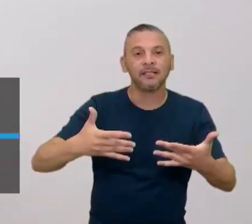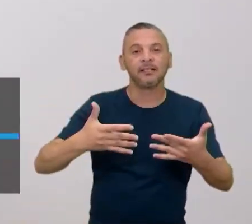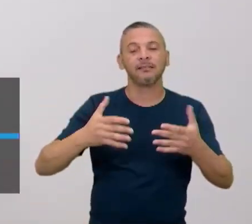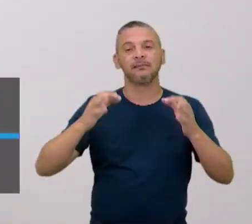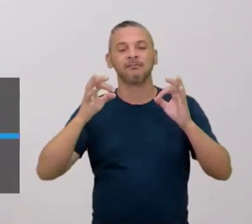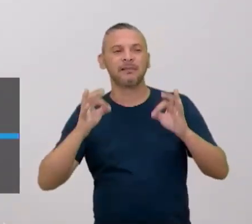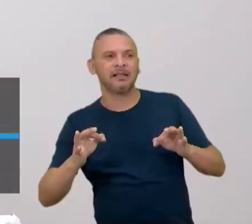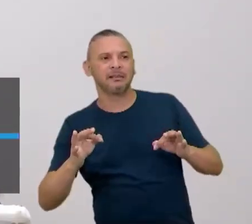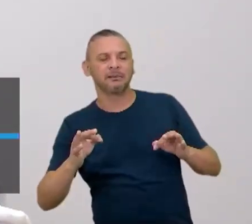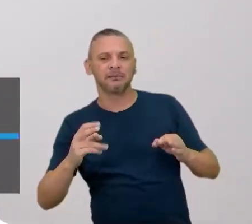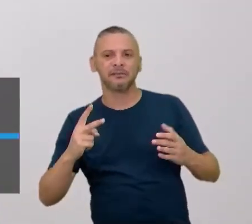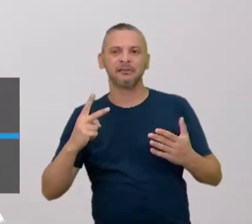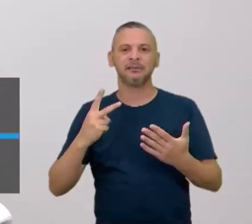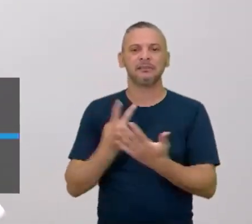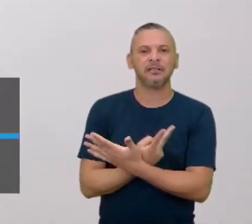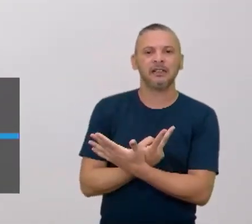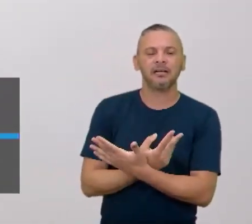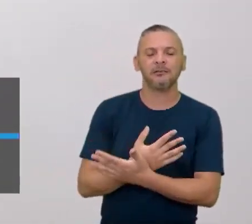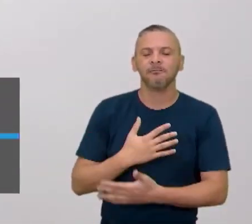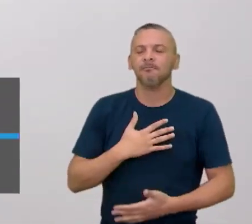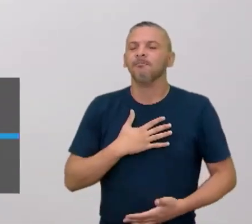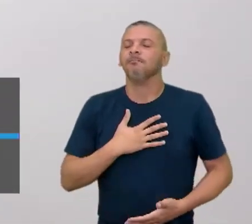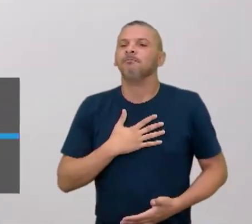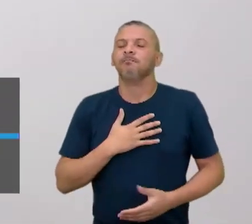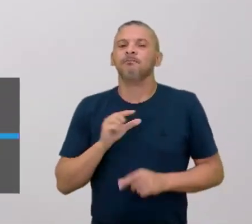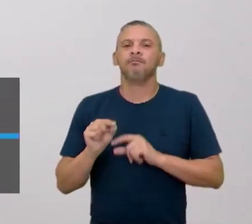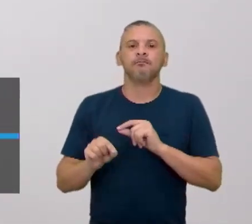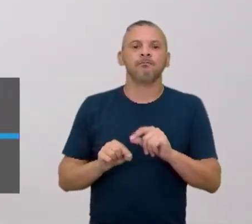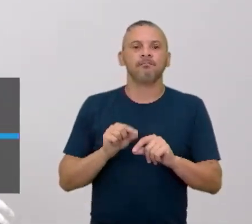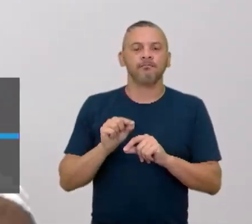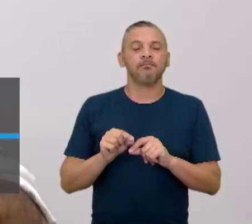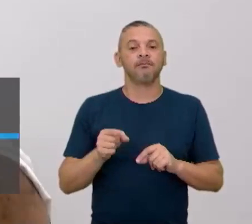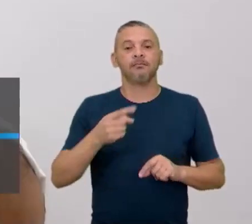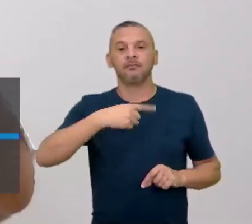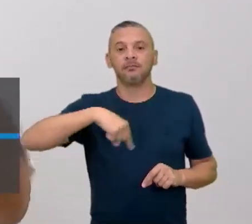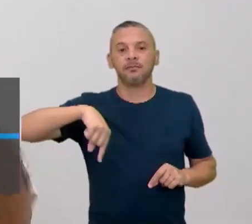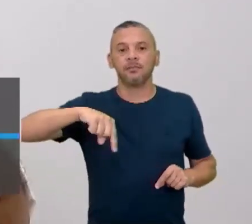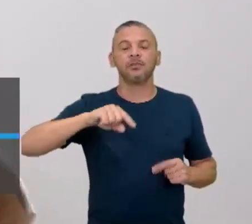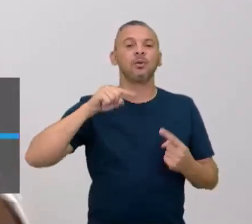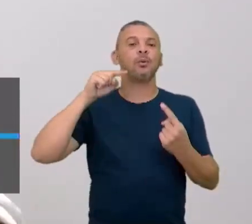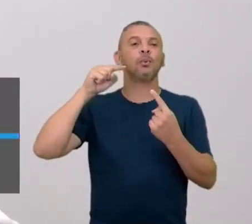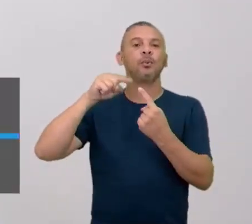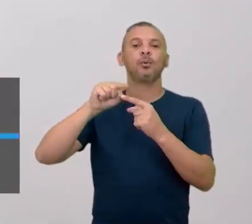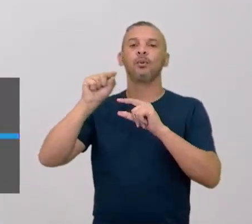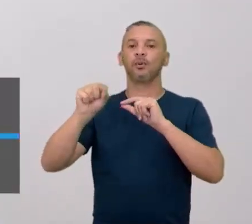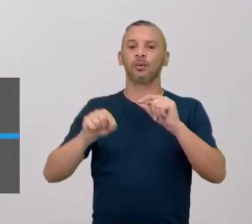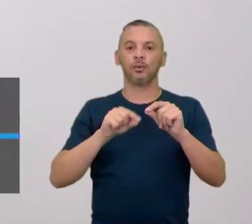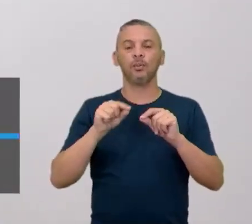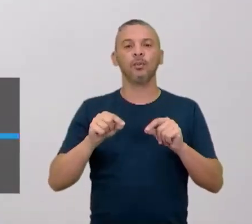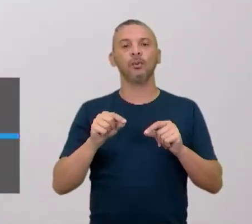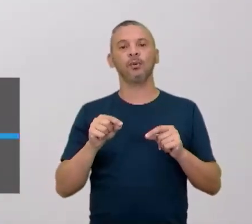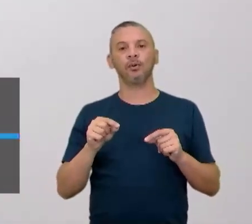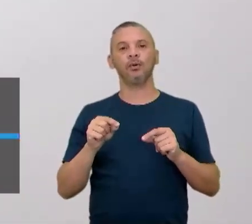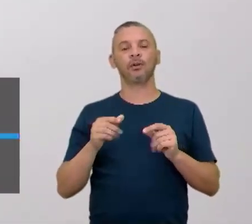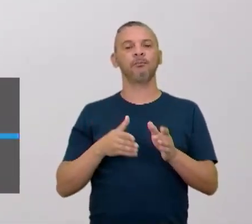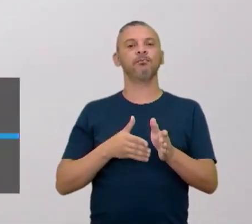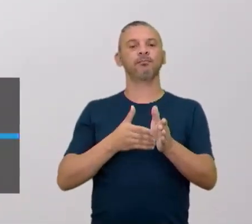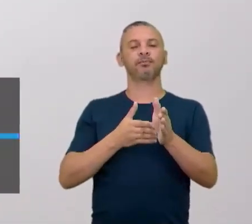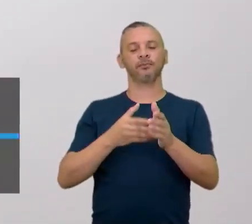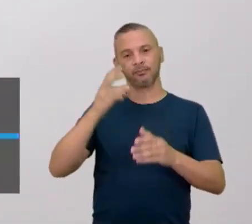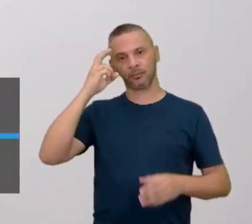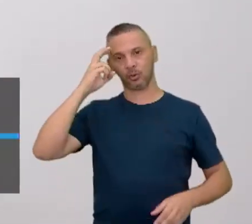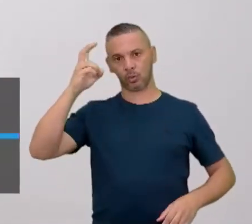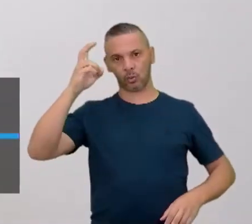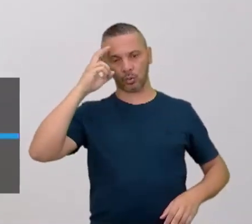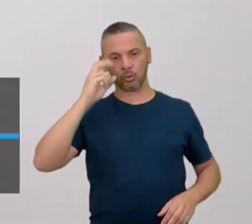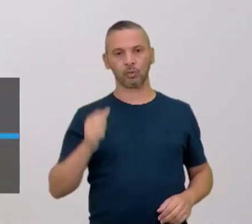e erros, de paixões e sofrimentos, que a gente constitui aí a nossa jornada